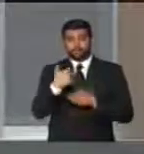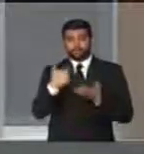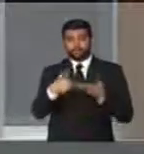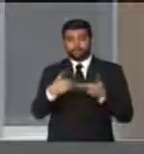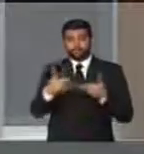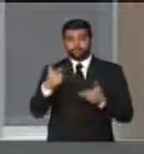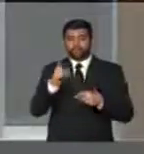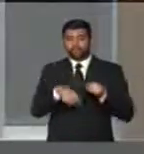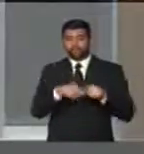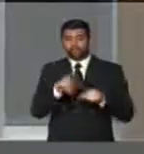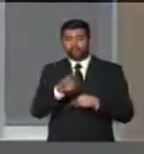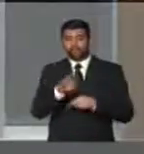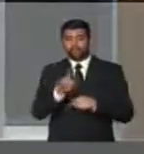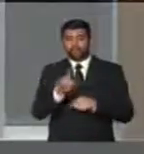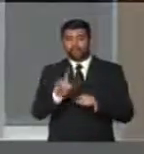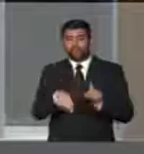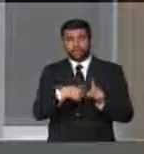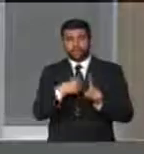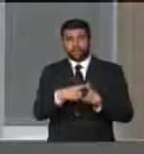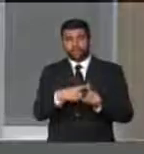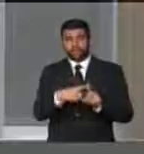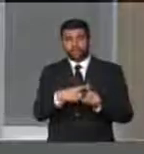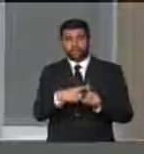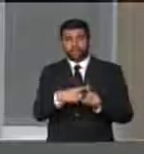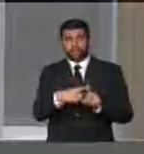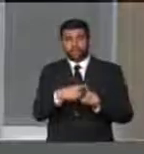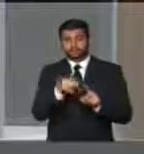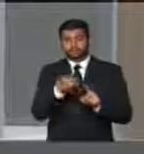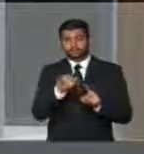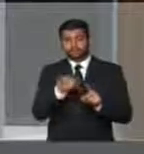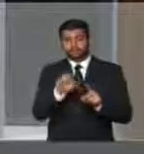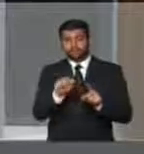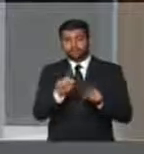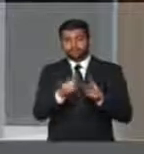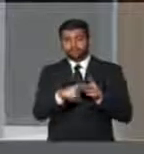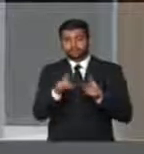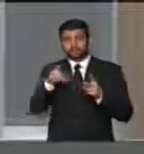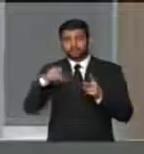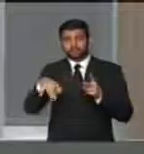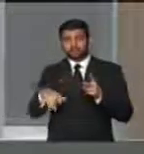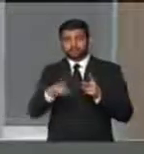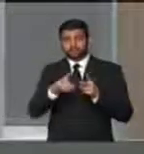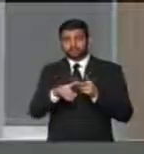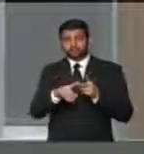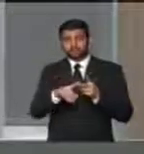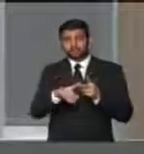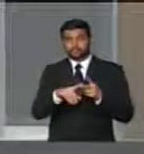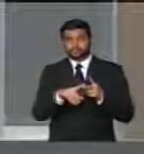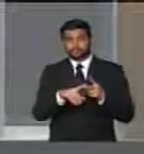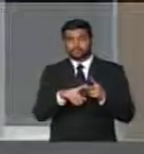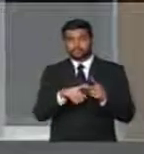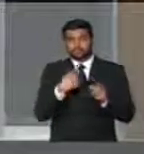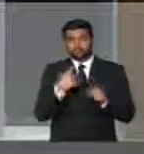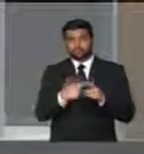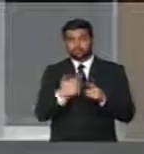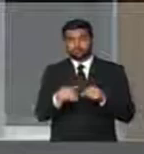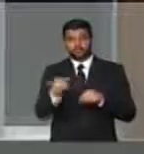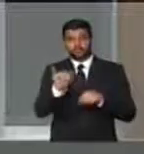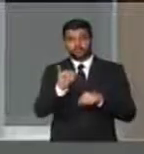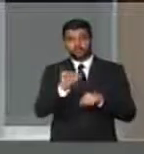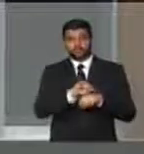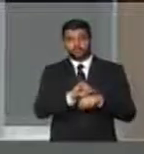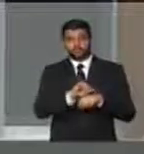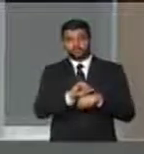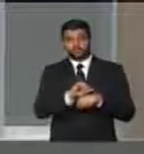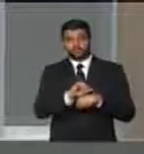outros produtos, além do barro, dos rejeitos, né, foram colocados